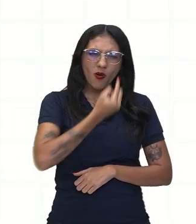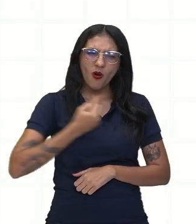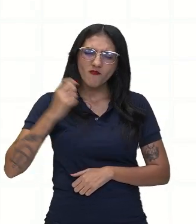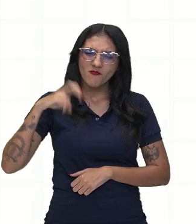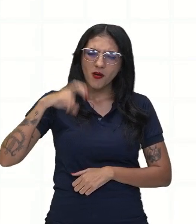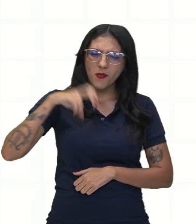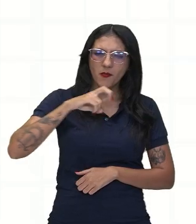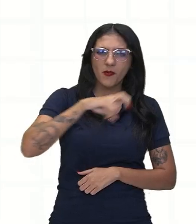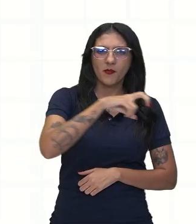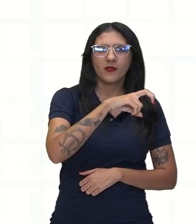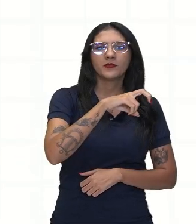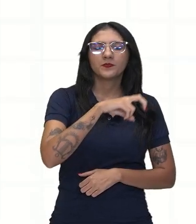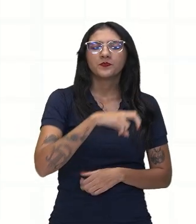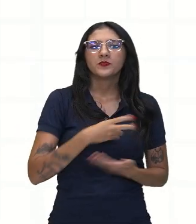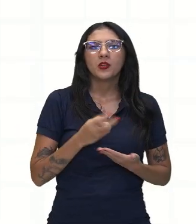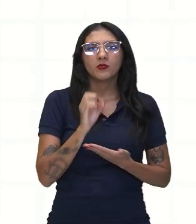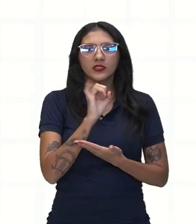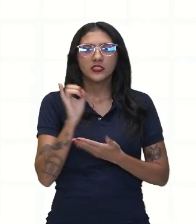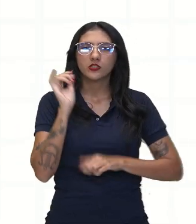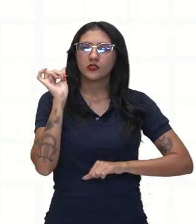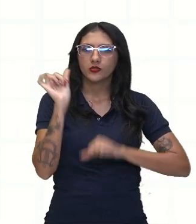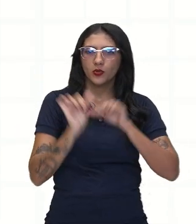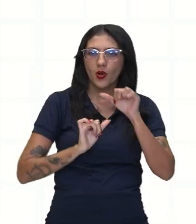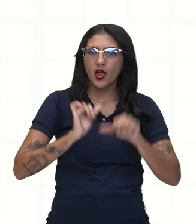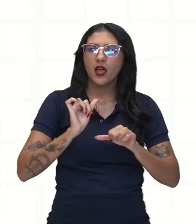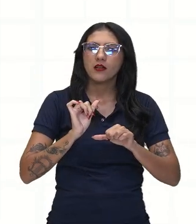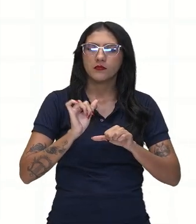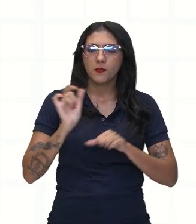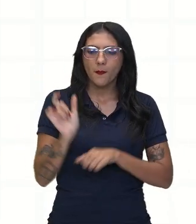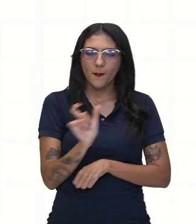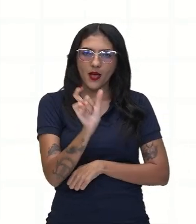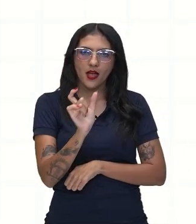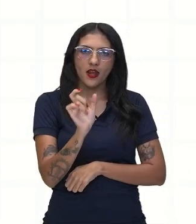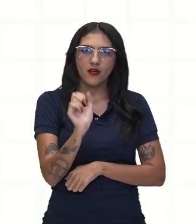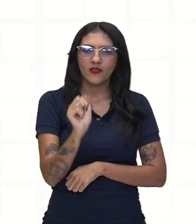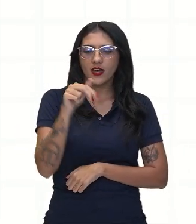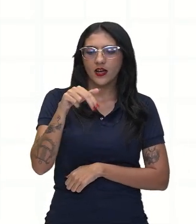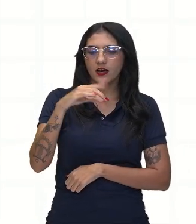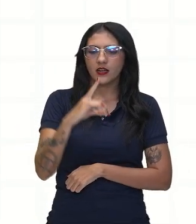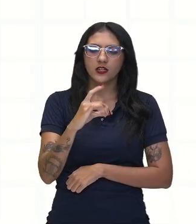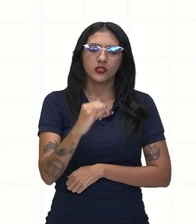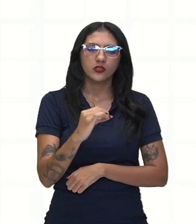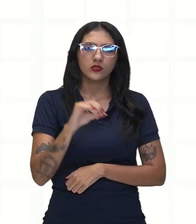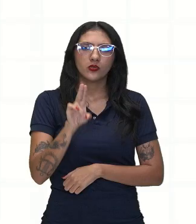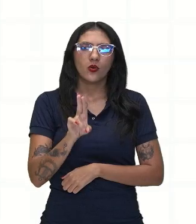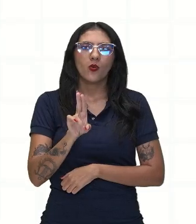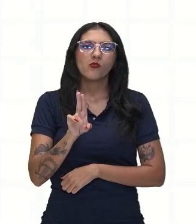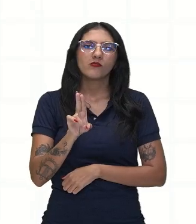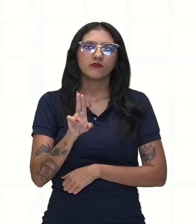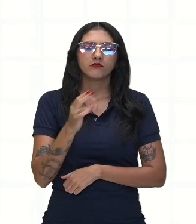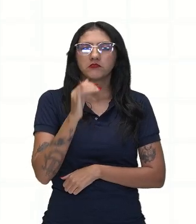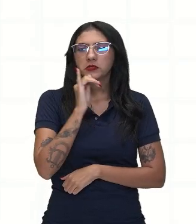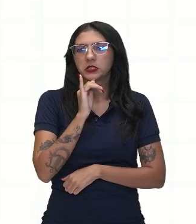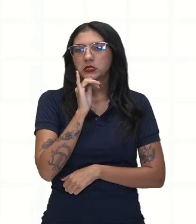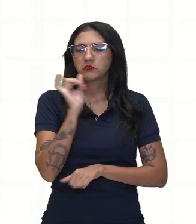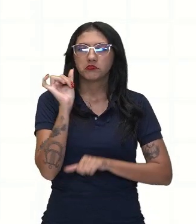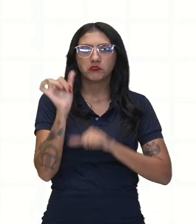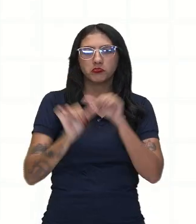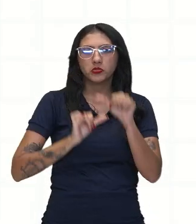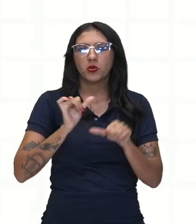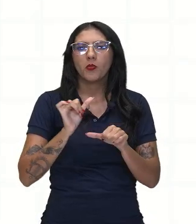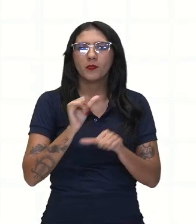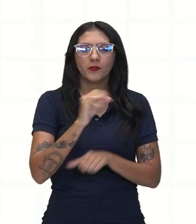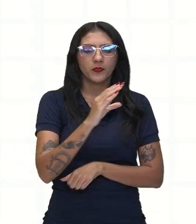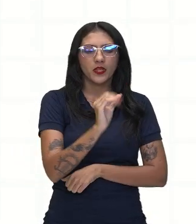Muito bem. Se eu troco aqui a palavra andou, né, por